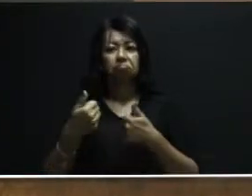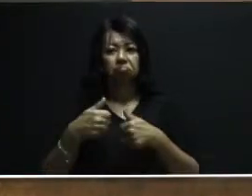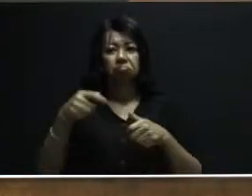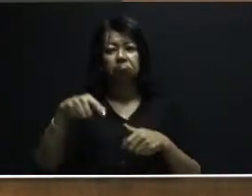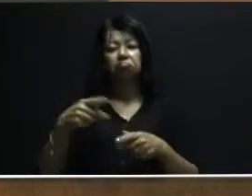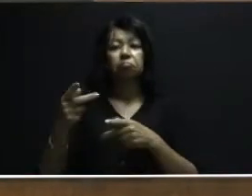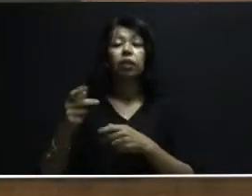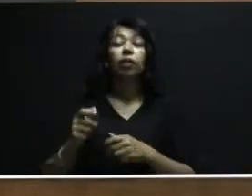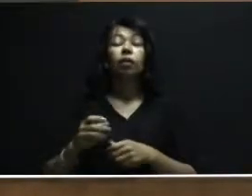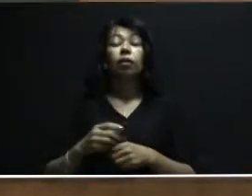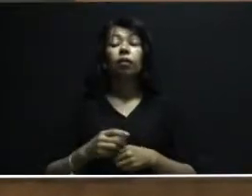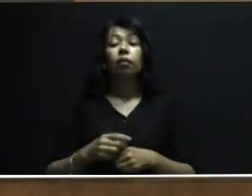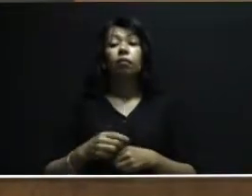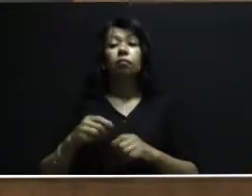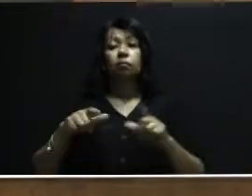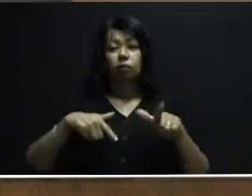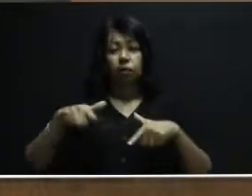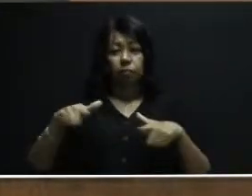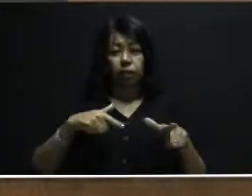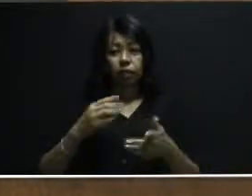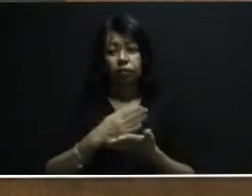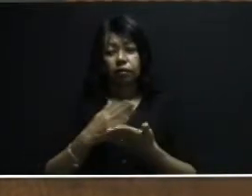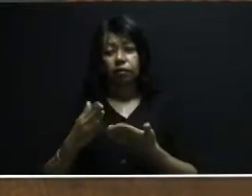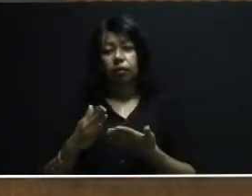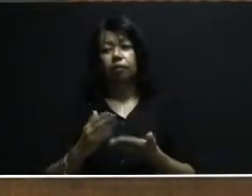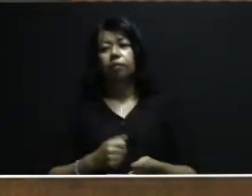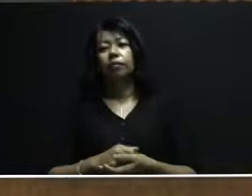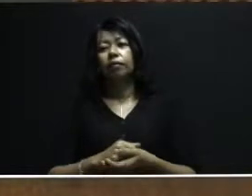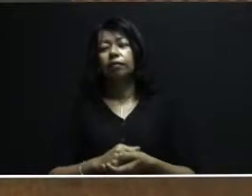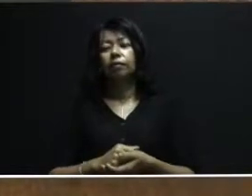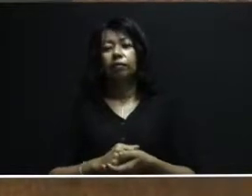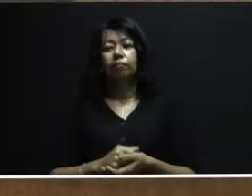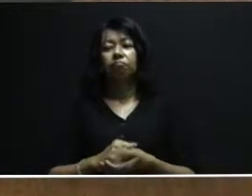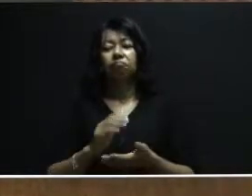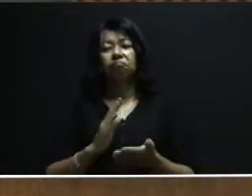trabalhos. E confesso que sempre dá um friozinho na barriga sentar nessa cadeira. Já